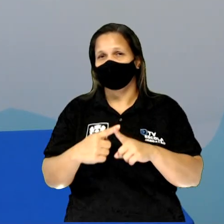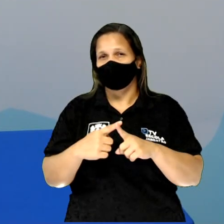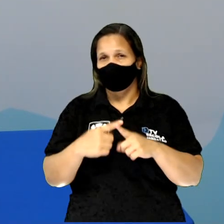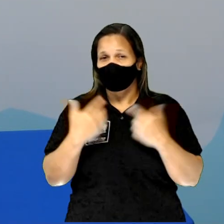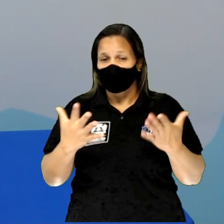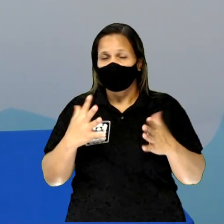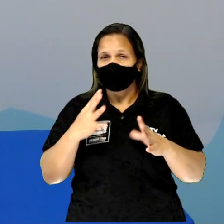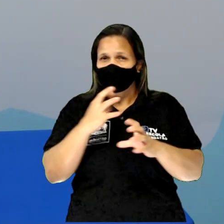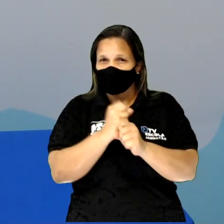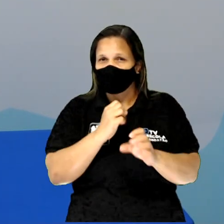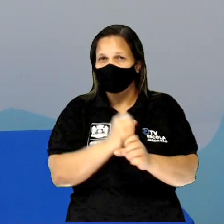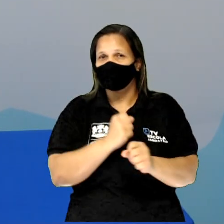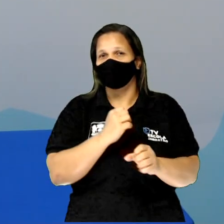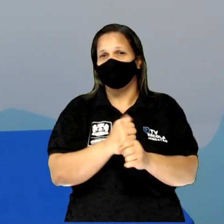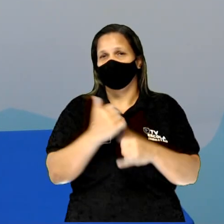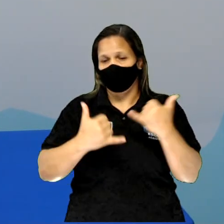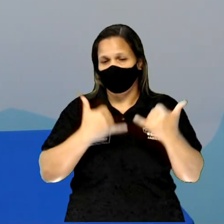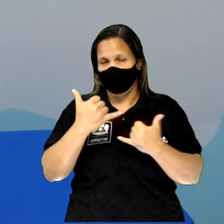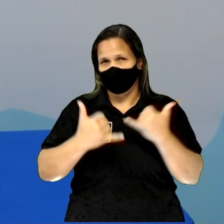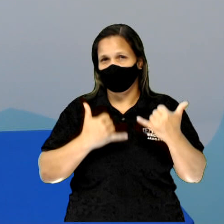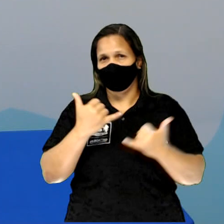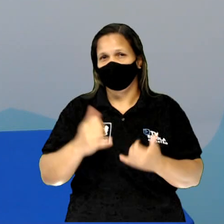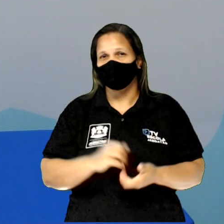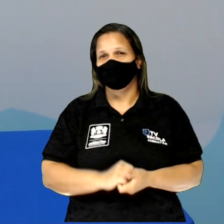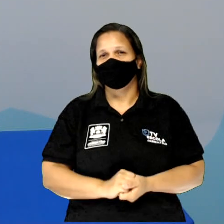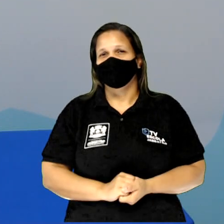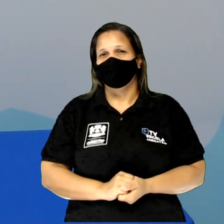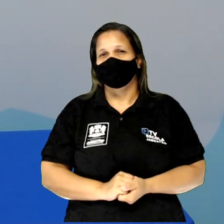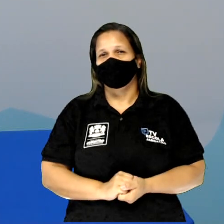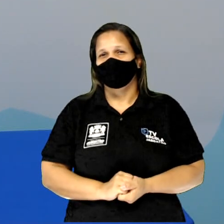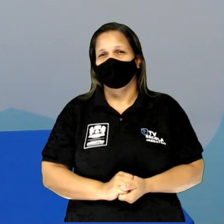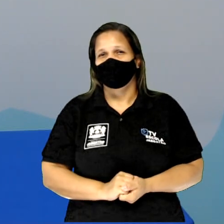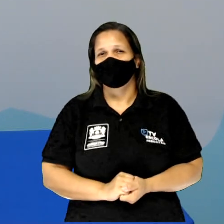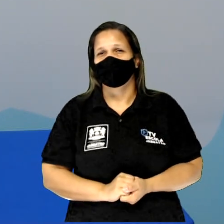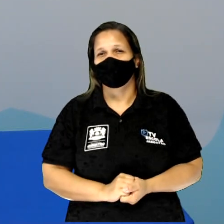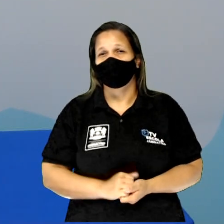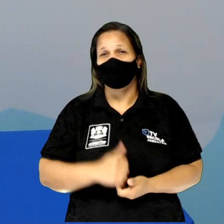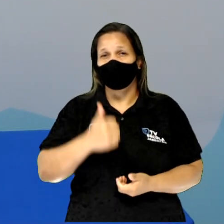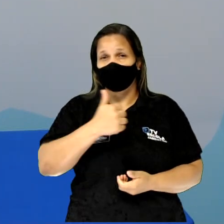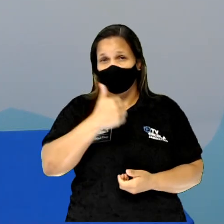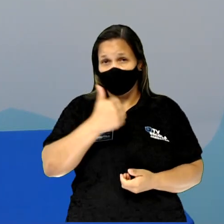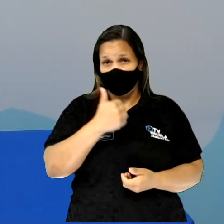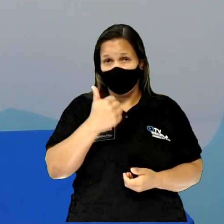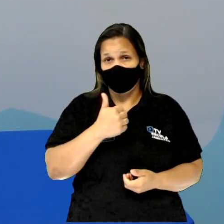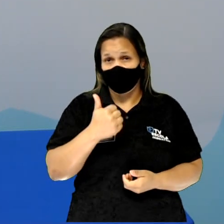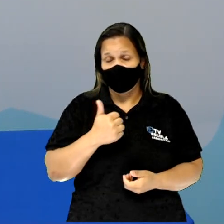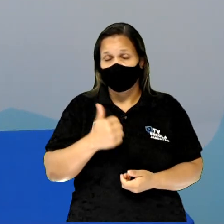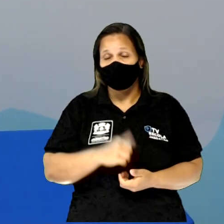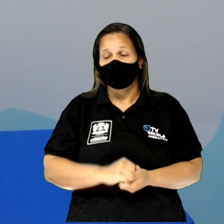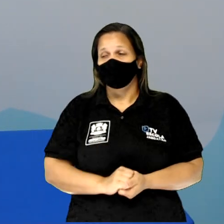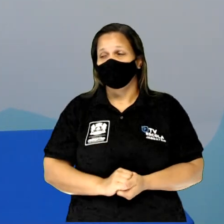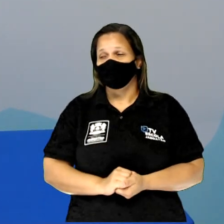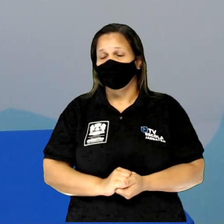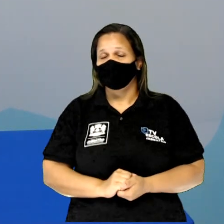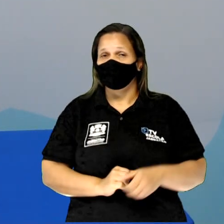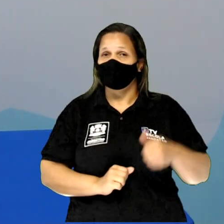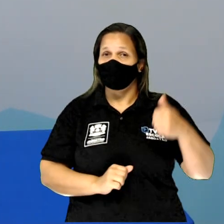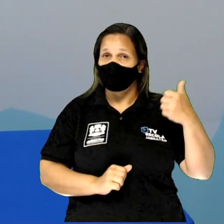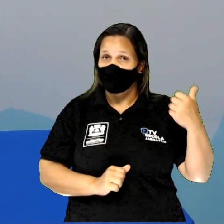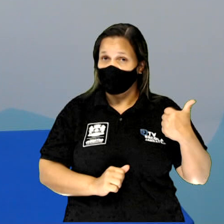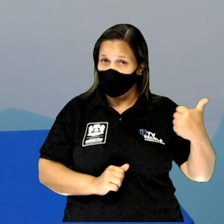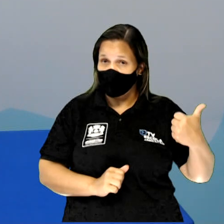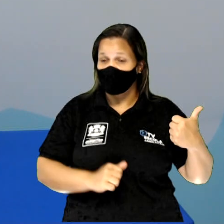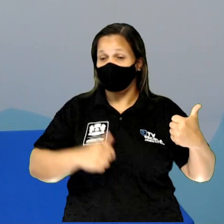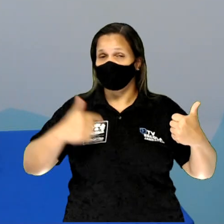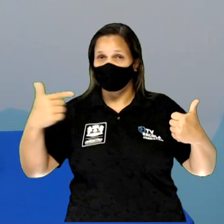olha só o que Vai representar o nosso multiplicando vai estar desse lado o que Vai representar